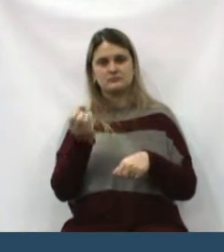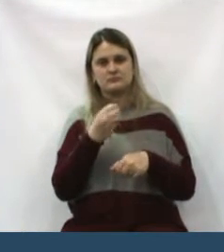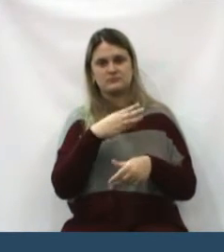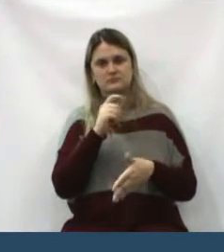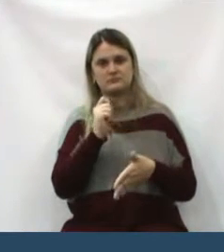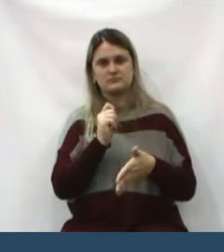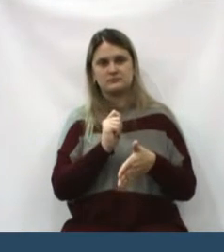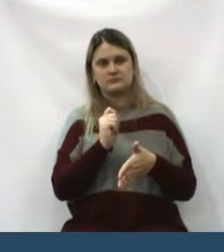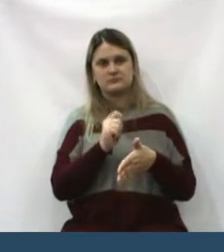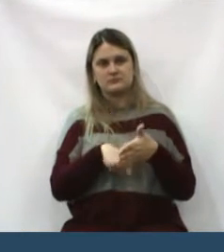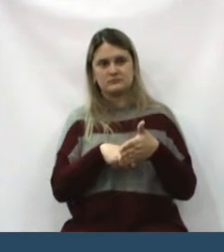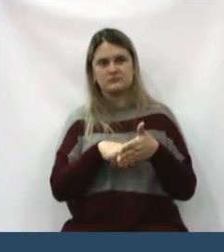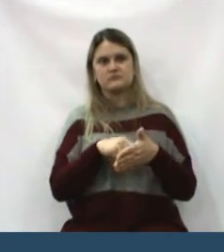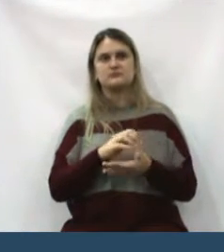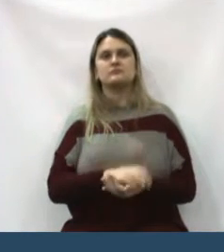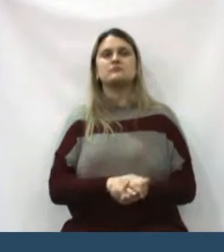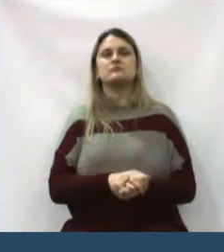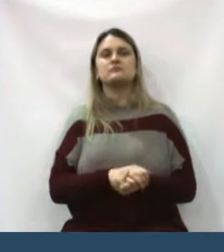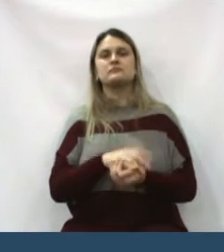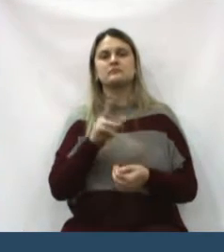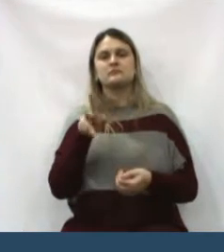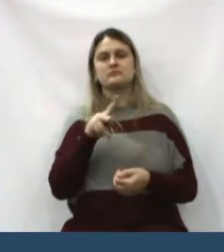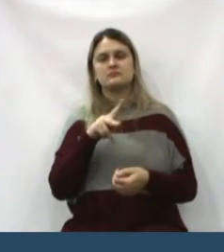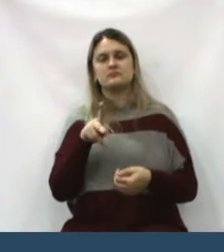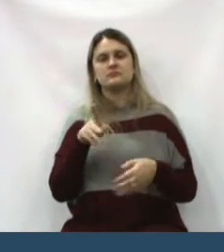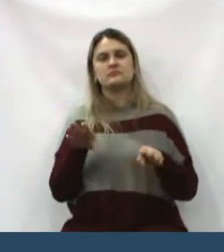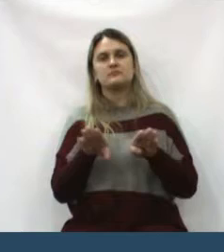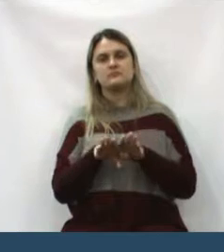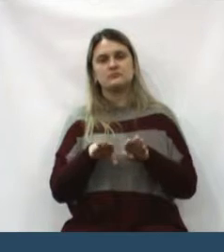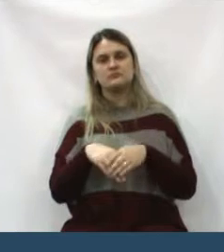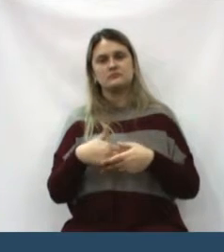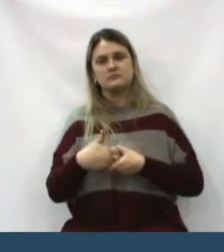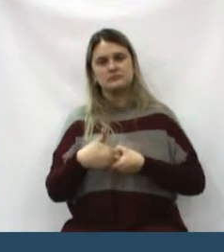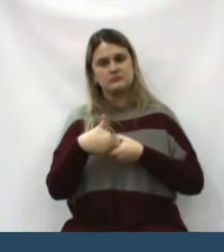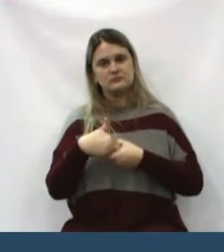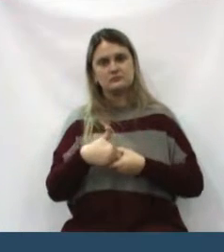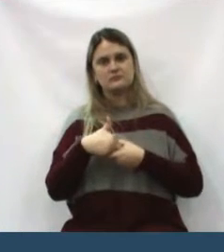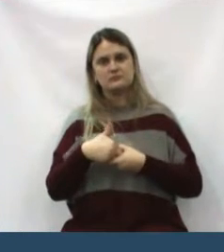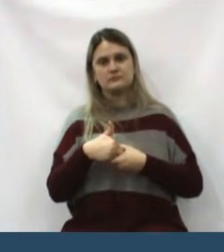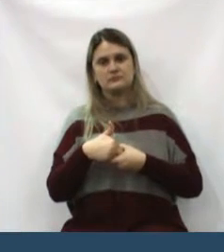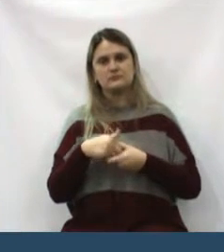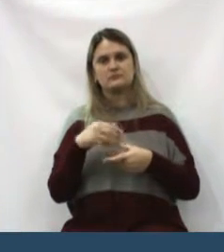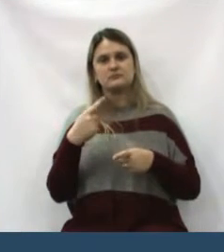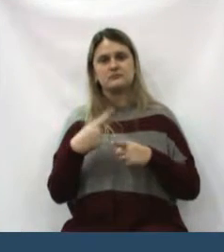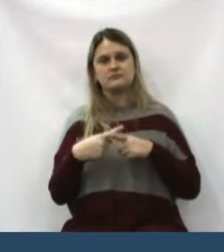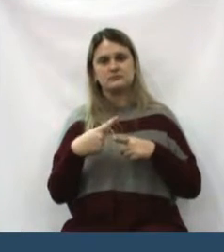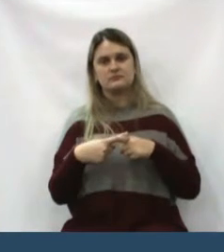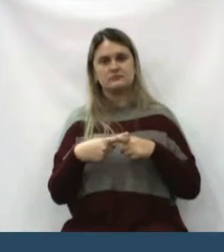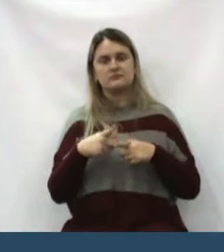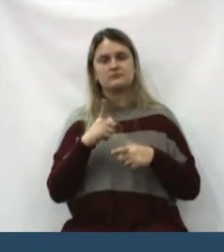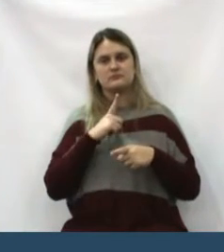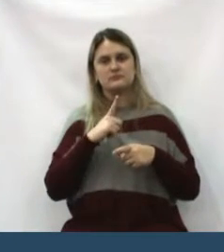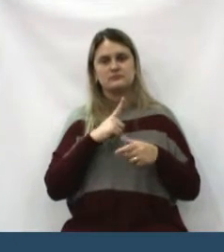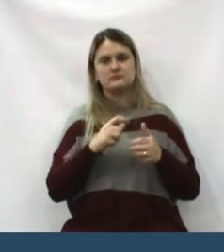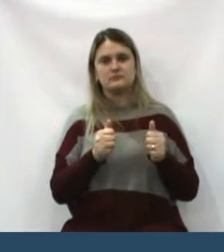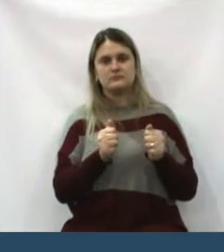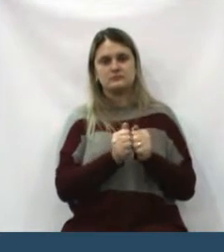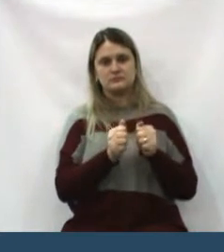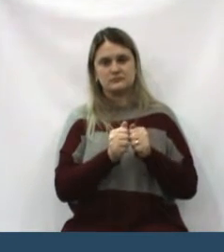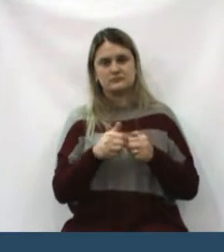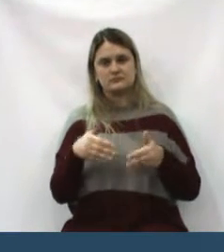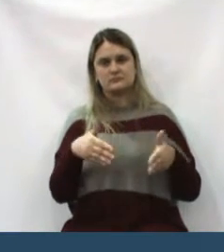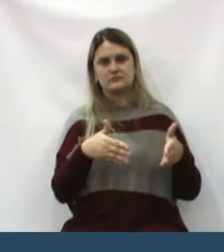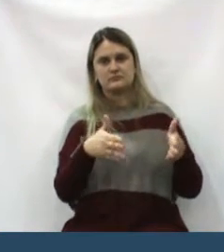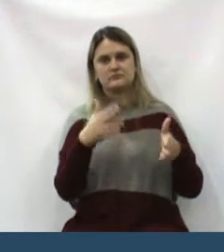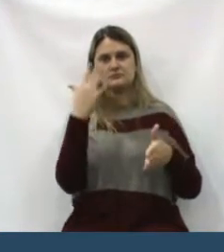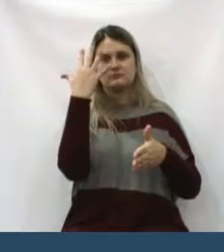recente contratada no quadro, né, dos professores, também parabenizo por estar também